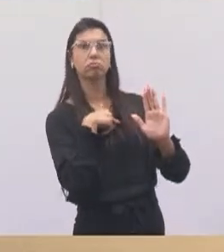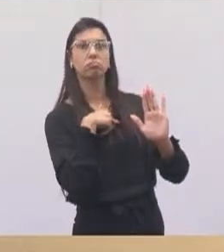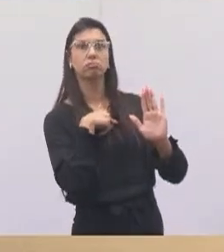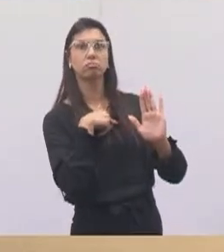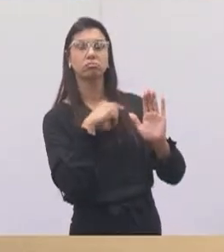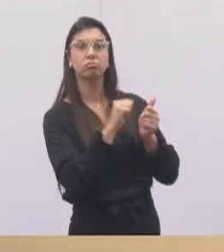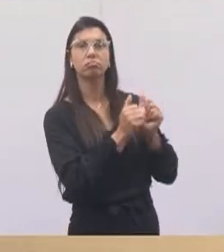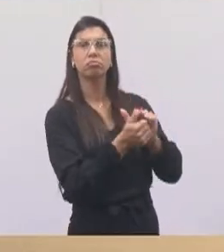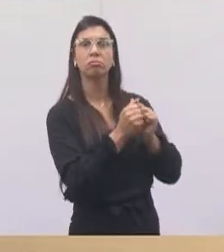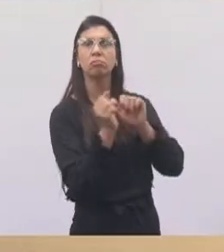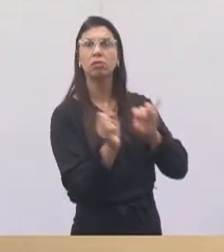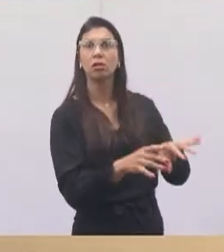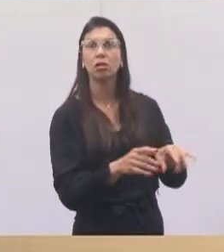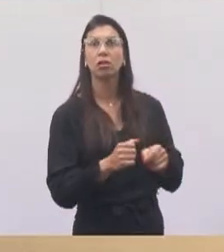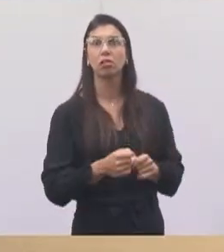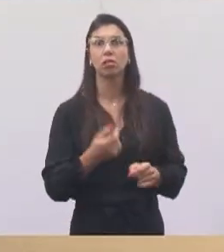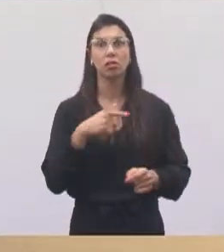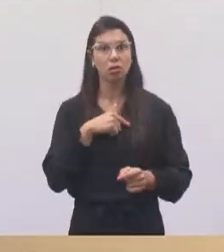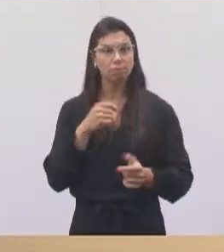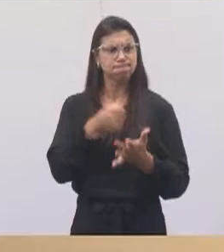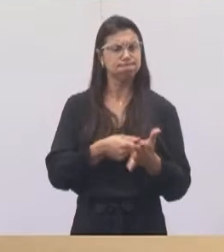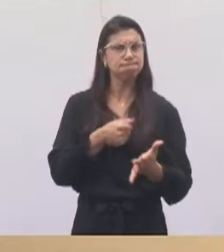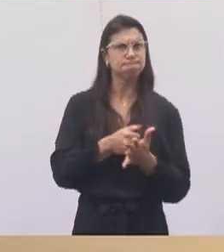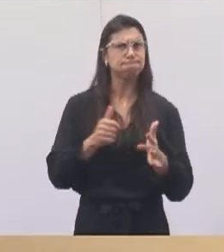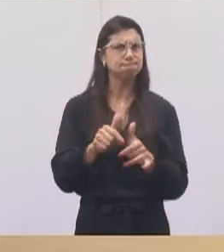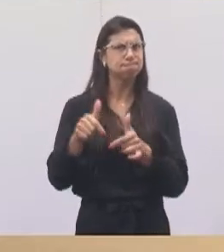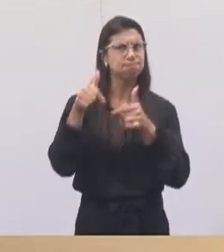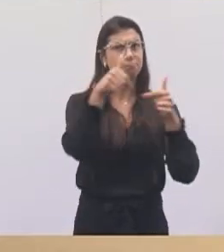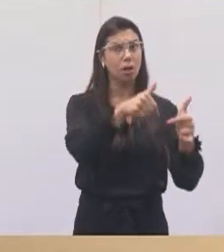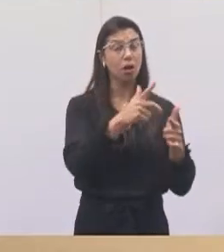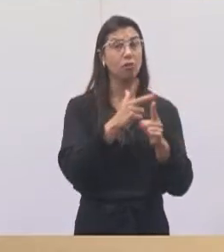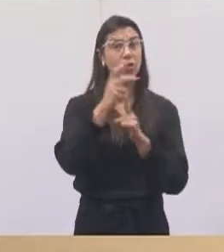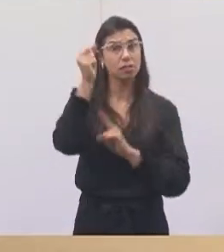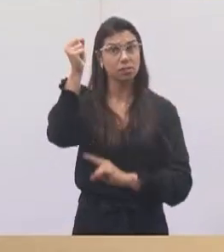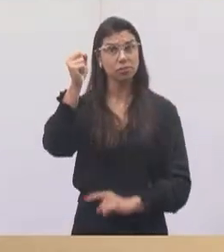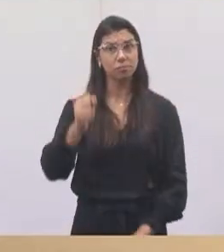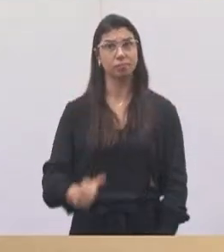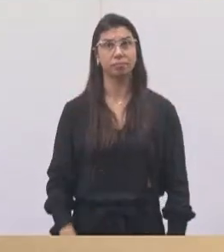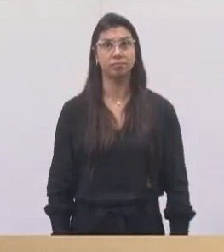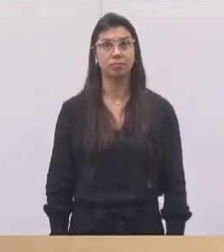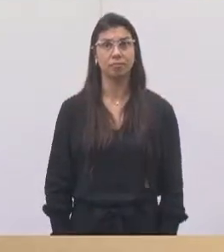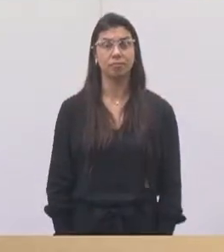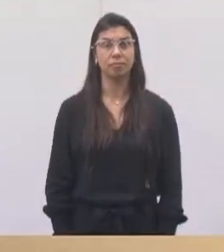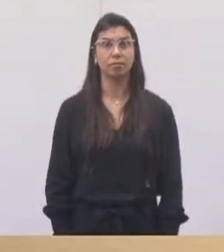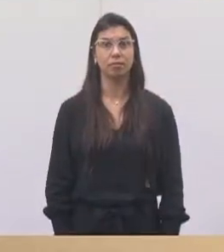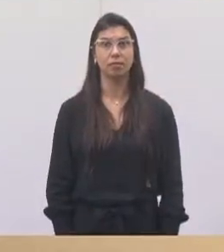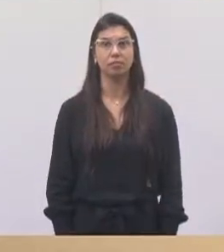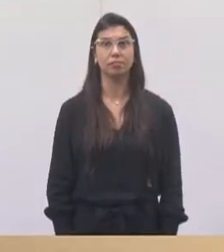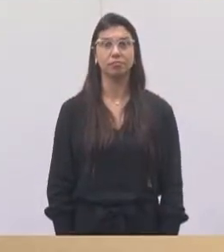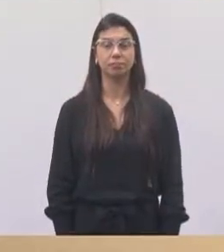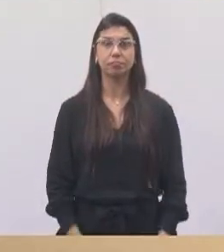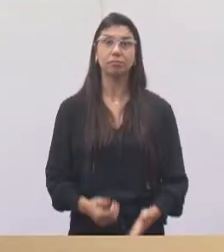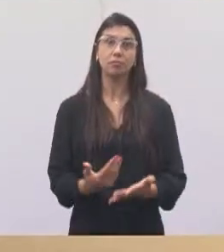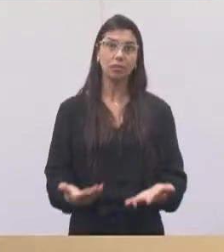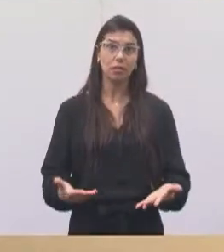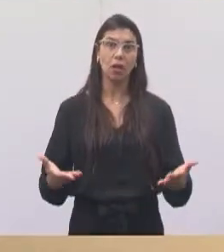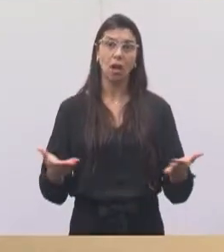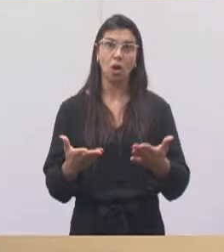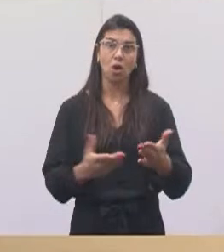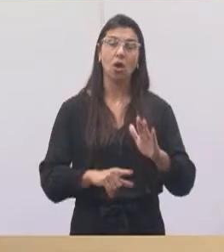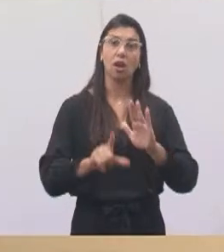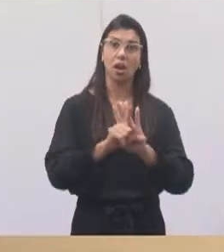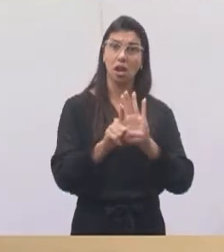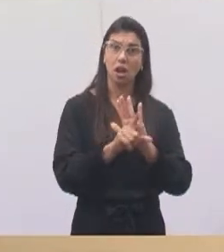isso é democracia, e travamos uma batalha jurídica, e vencemos no Supremo Tribunal Federal, e agora é lei